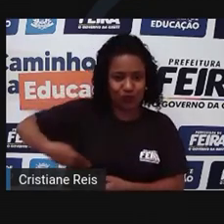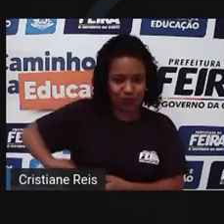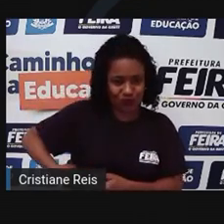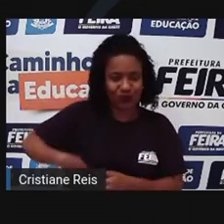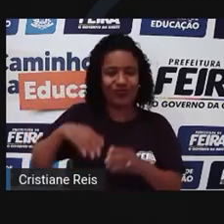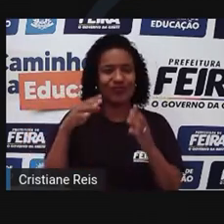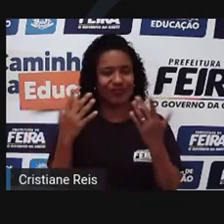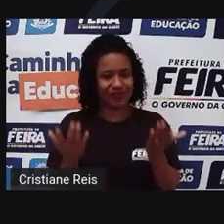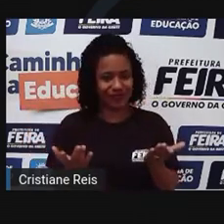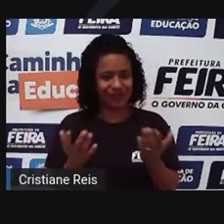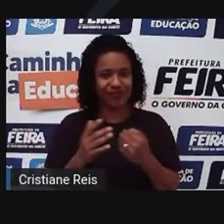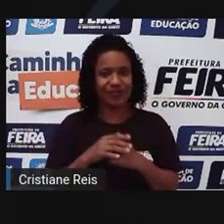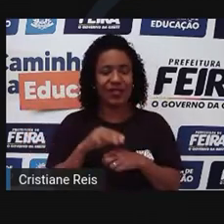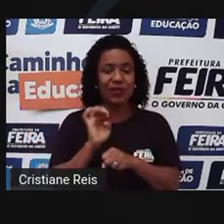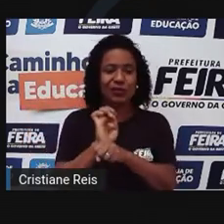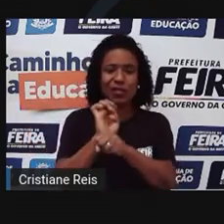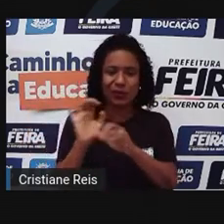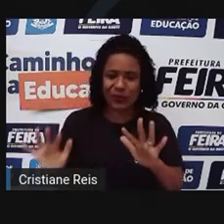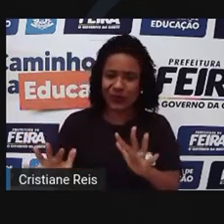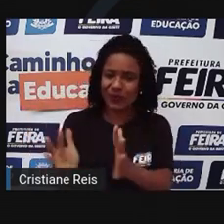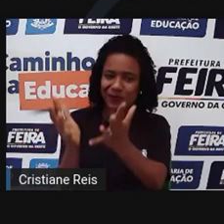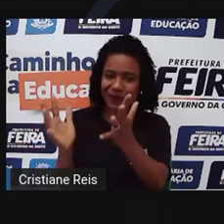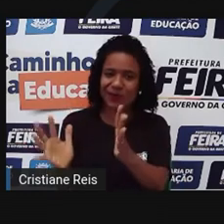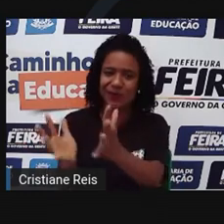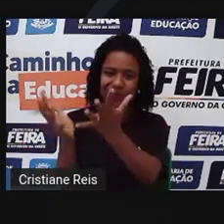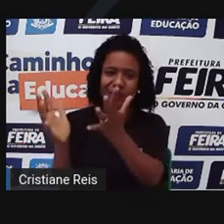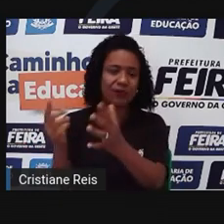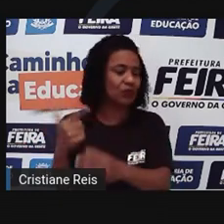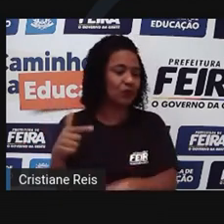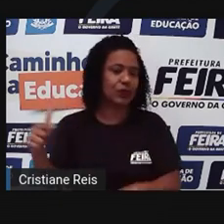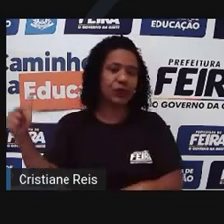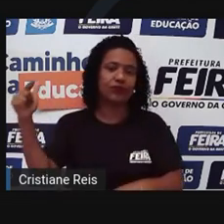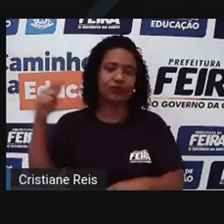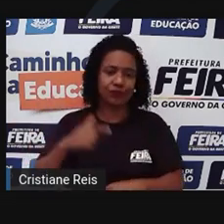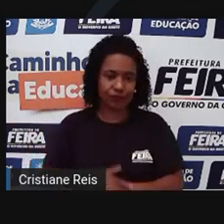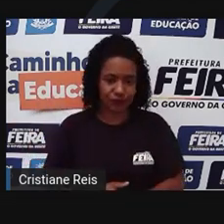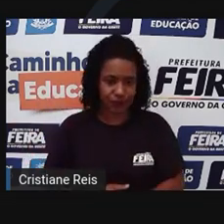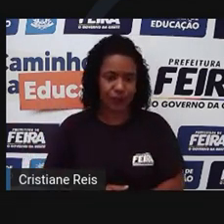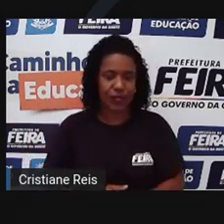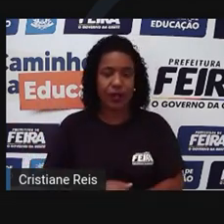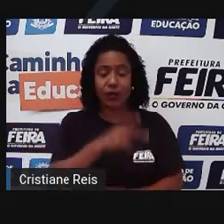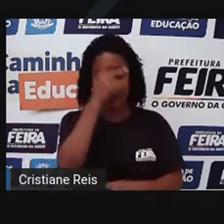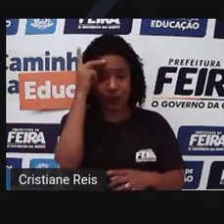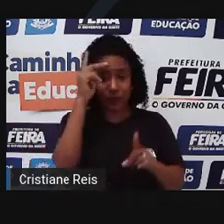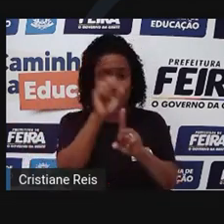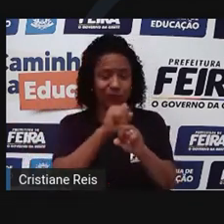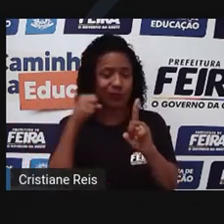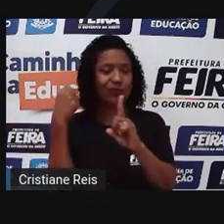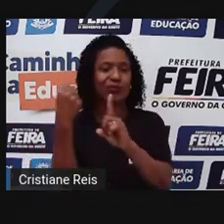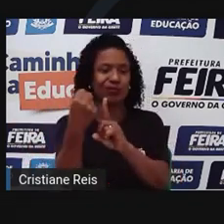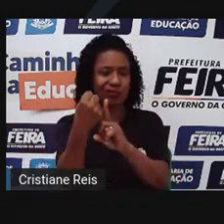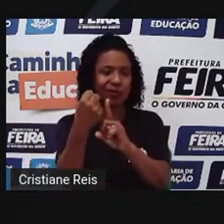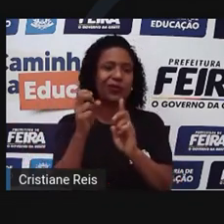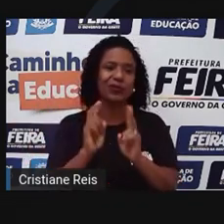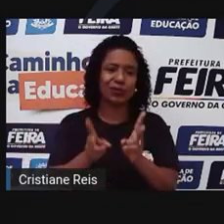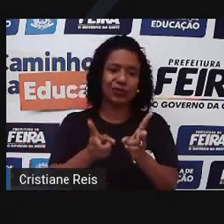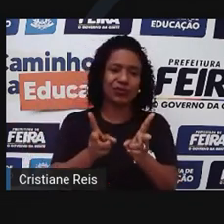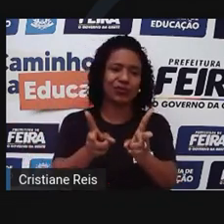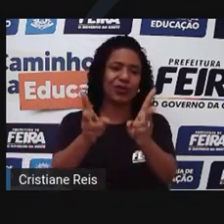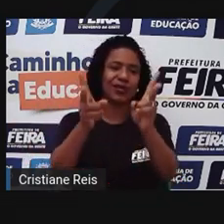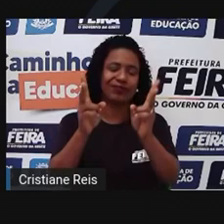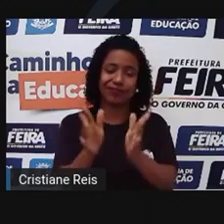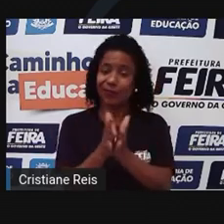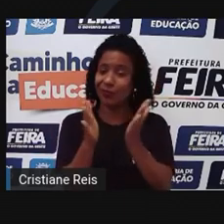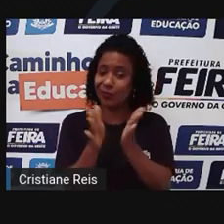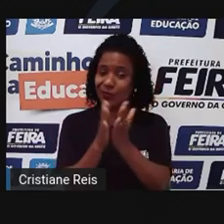antes... acaba formando uma geração de pessoas que vai ficar eternamente dependendo e trazendo mais custos para o Estado. Então, se